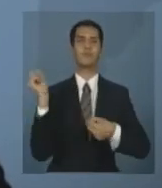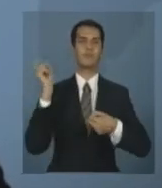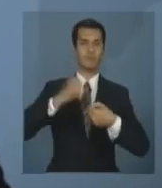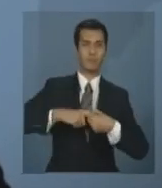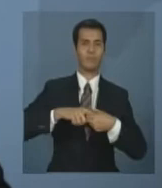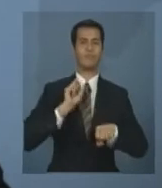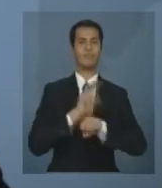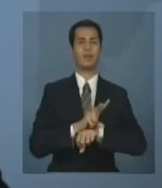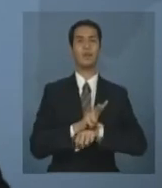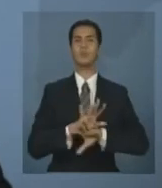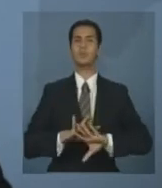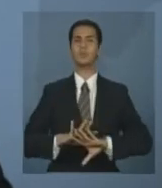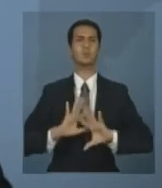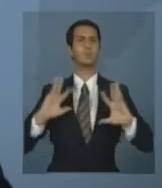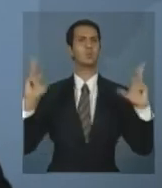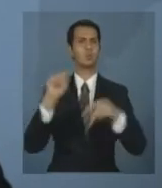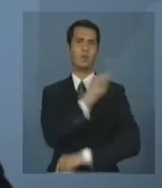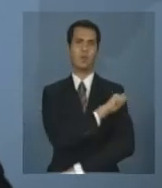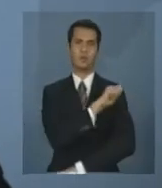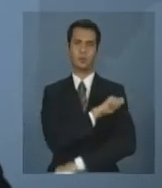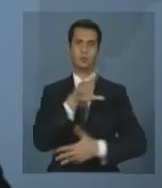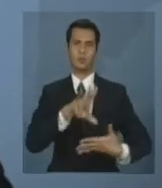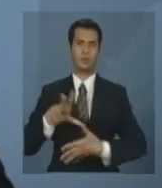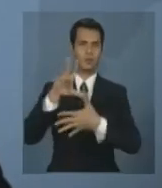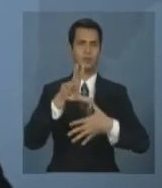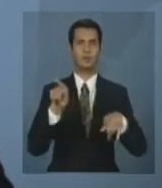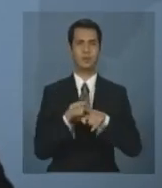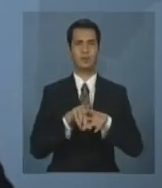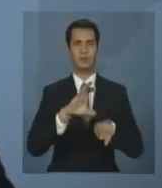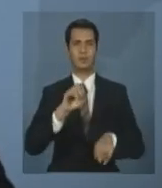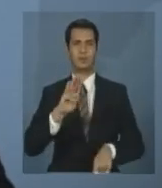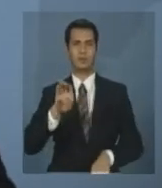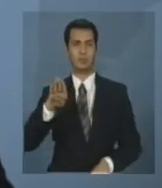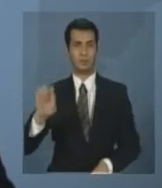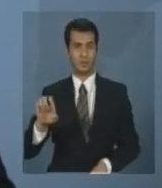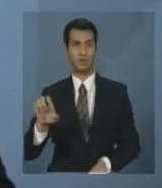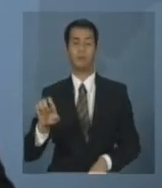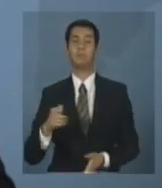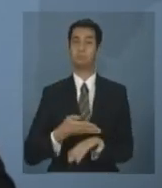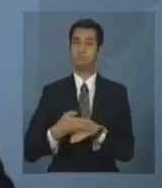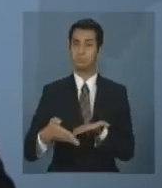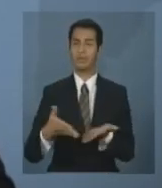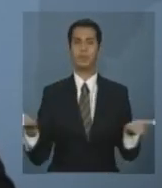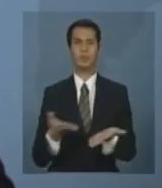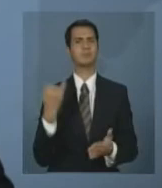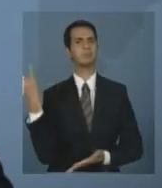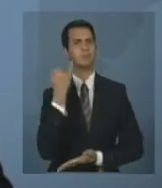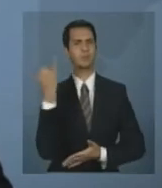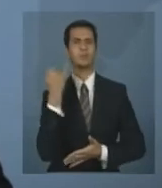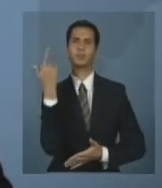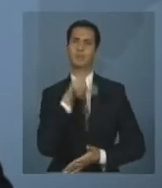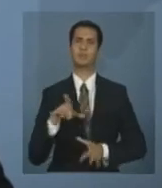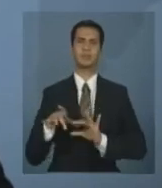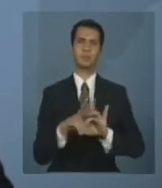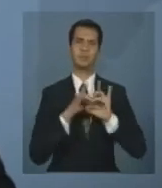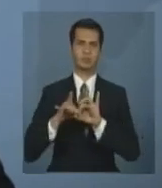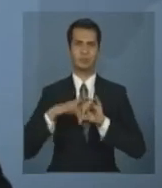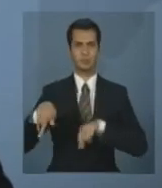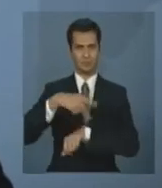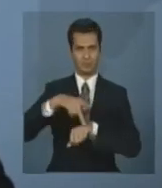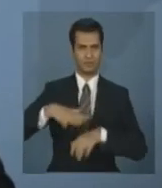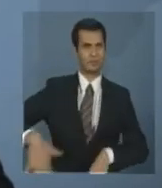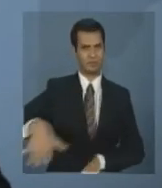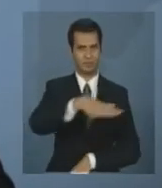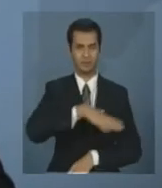os estudantes de toda a América Latina e do Caribe. Isso será um passo fundamental para integrar ainda mais os países da